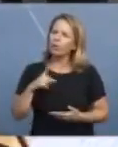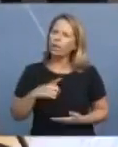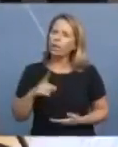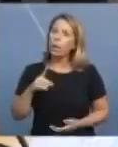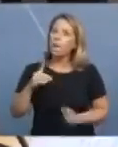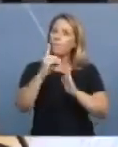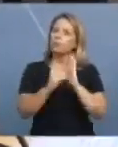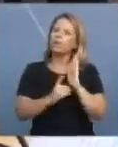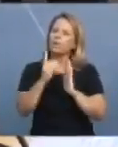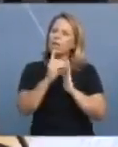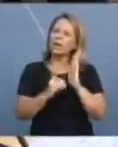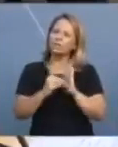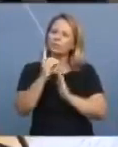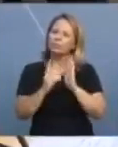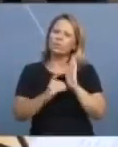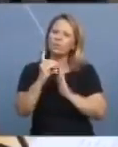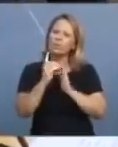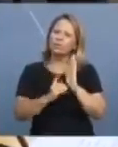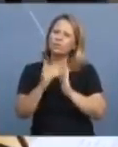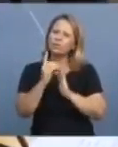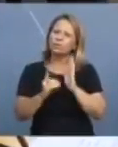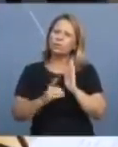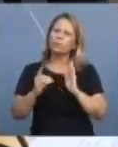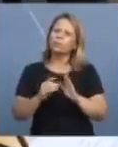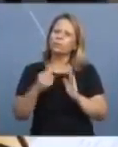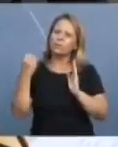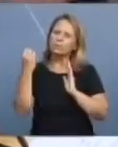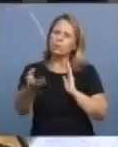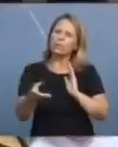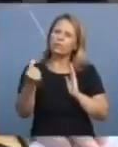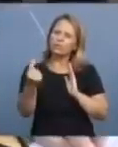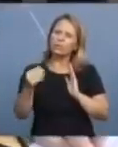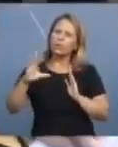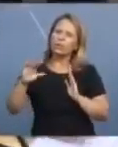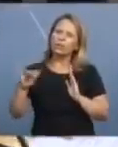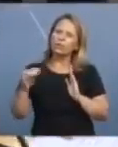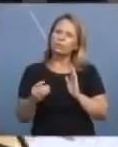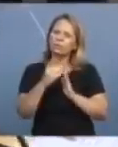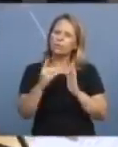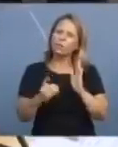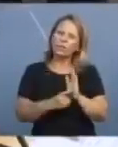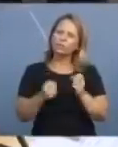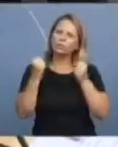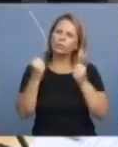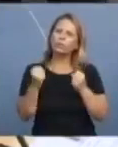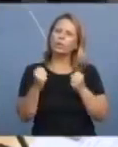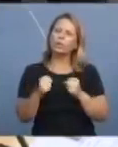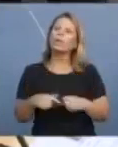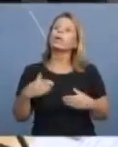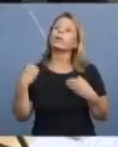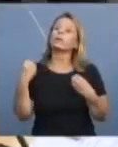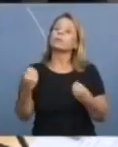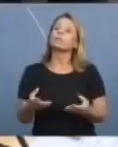decreto por decreto serão aberto por decreto do poder executivo que dará dará